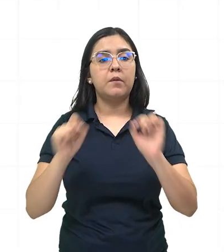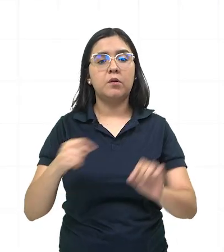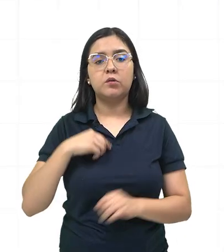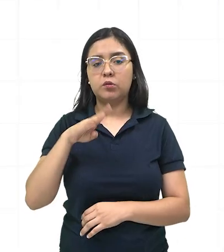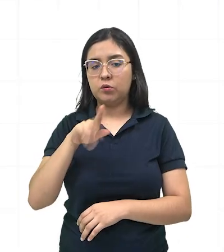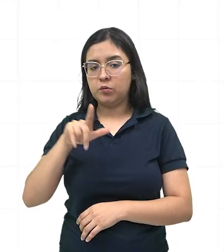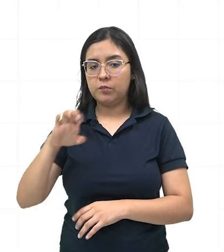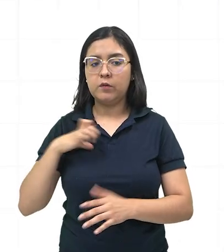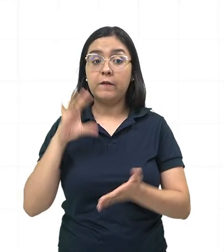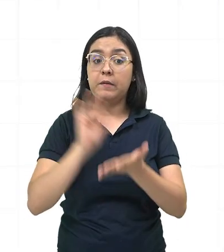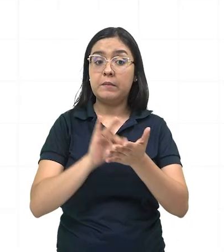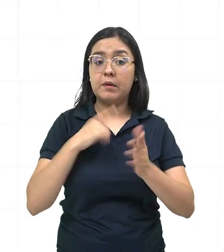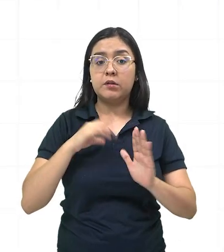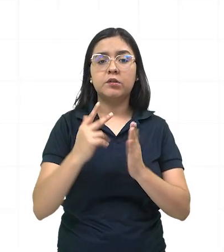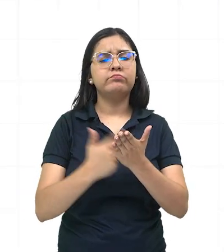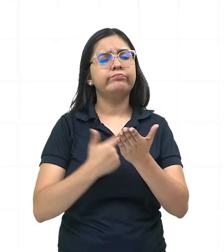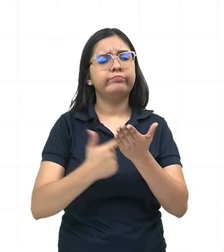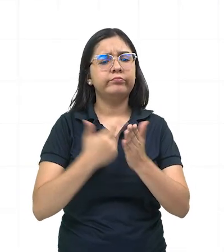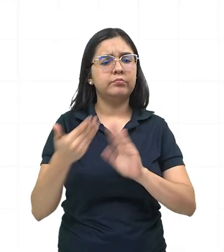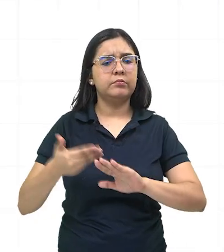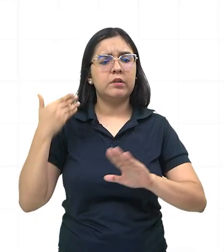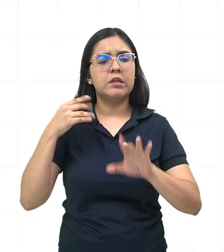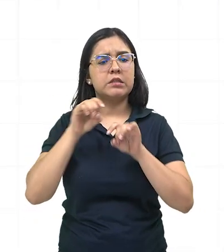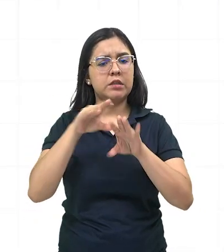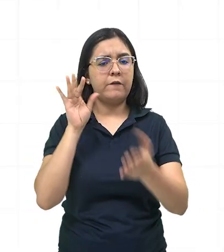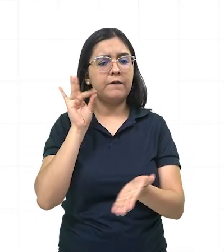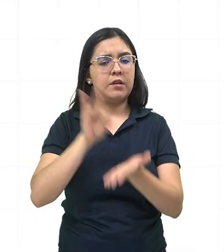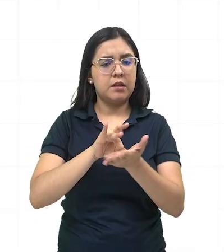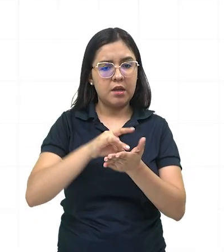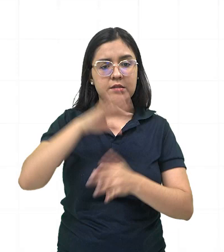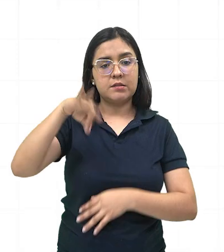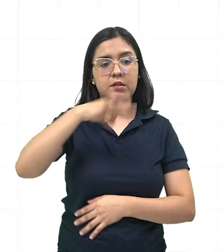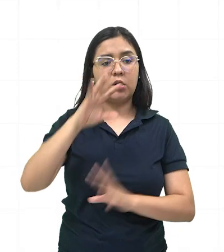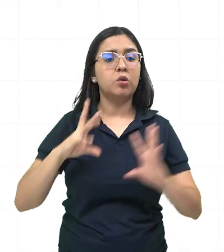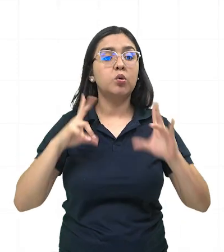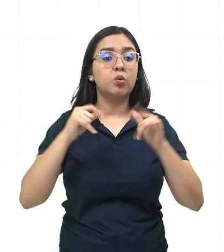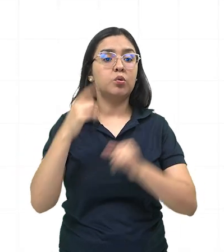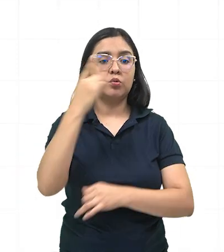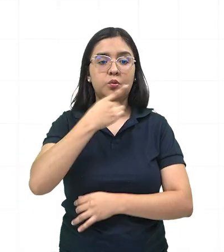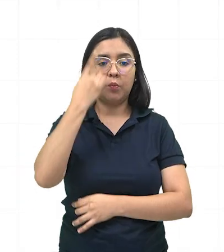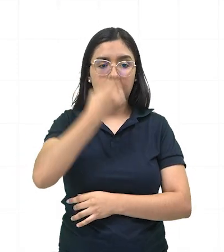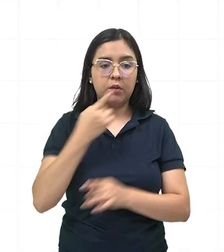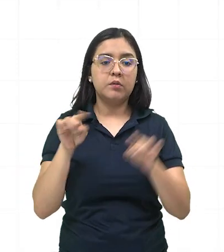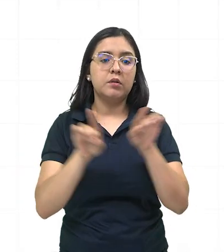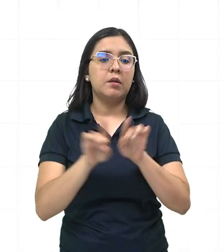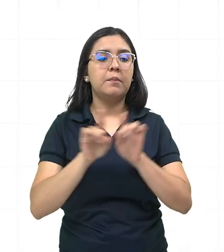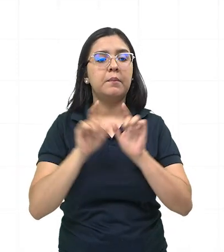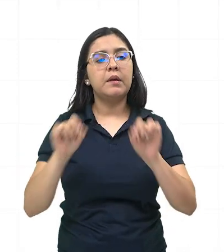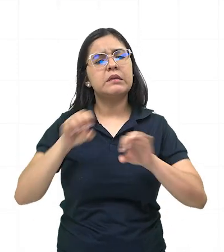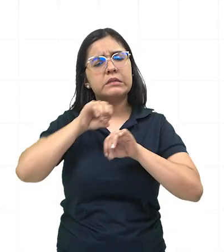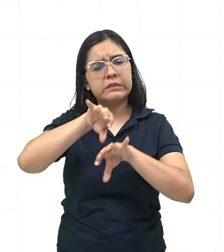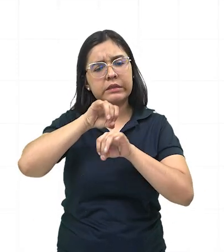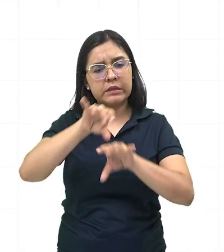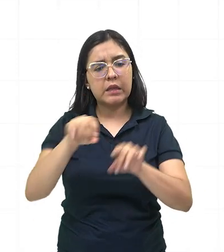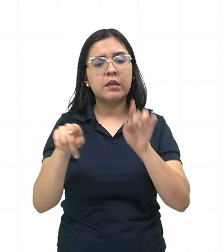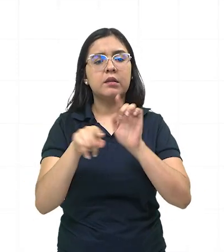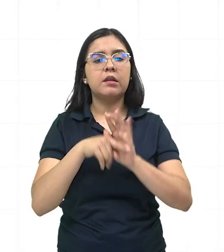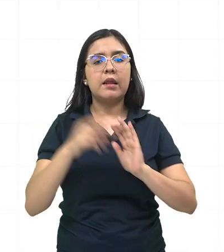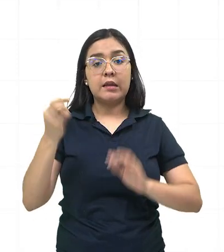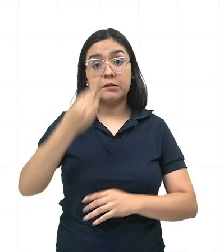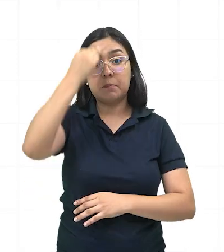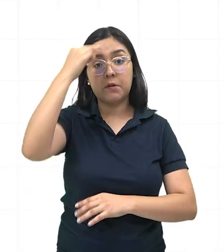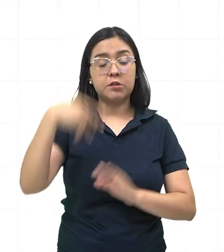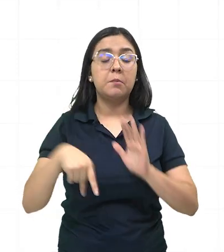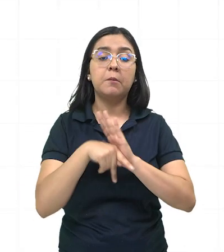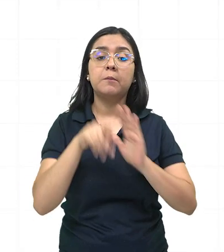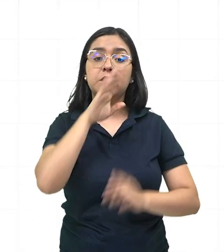fosse afirmada em livros antigos, ensinada como uma verdade sagrada todos os domingos e incutida nas mentes das